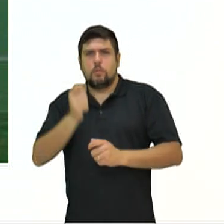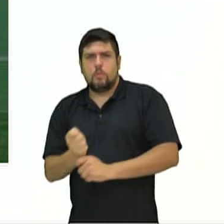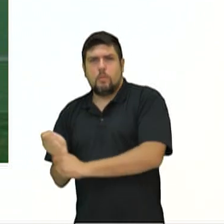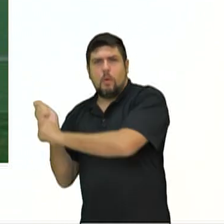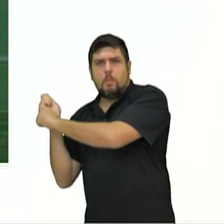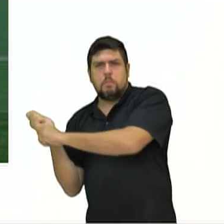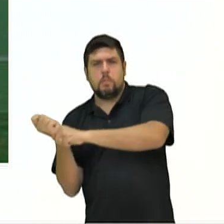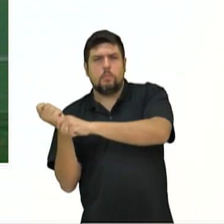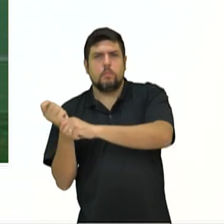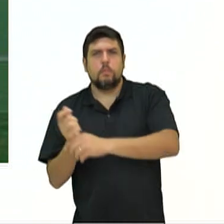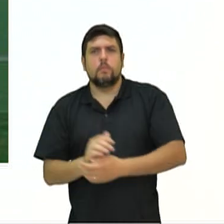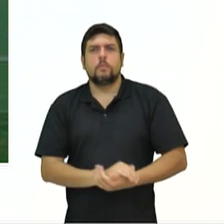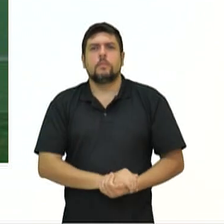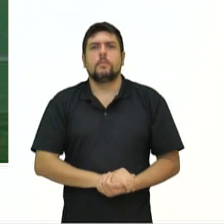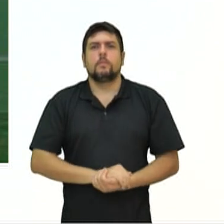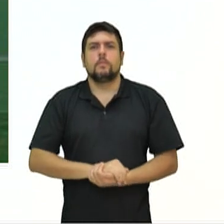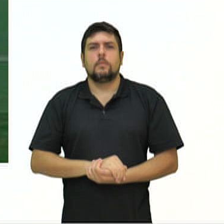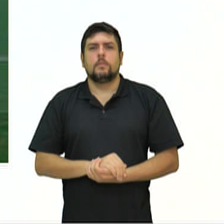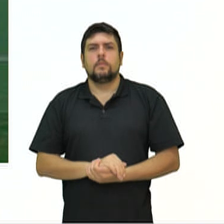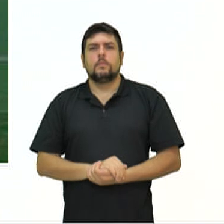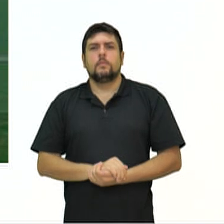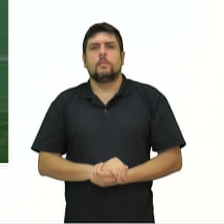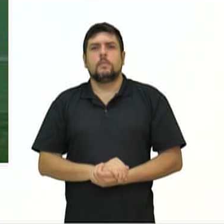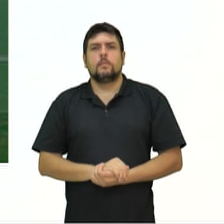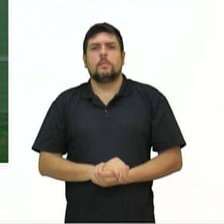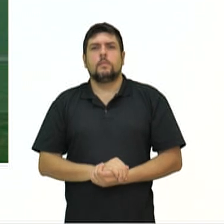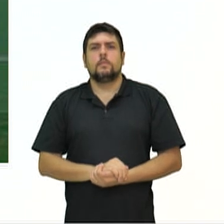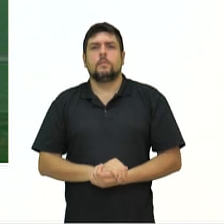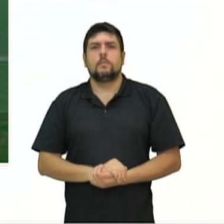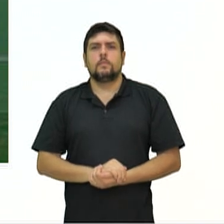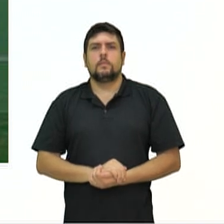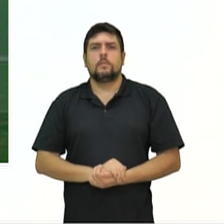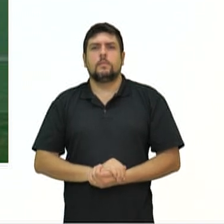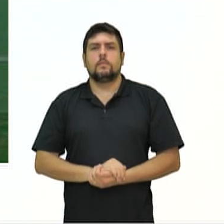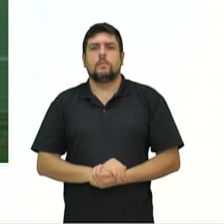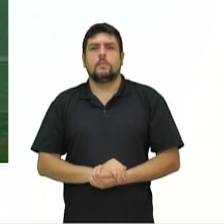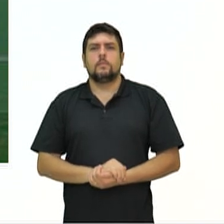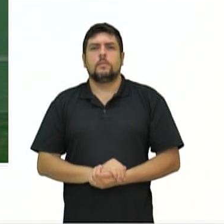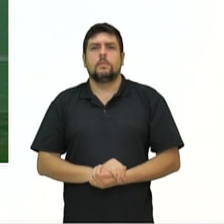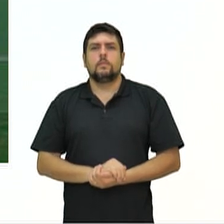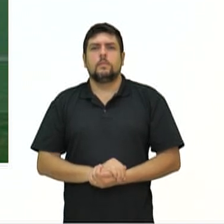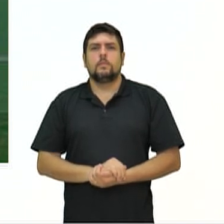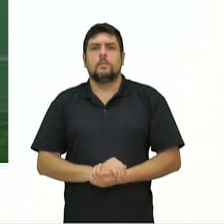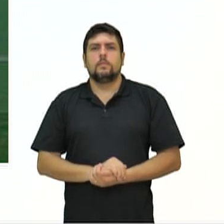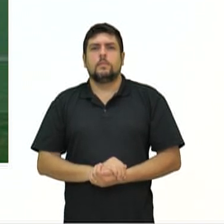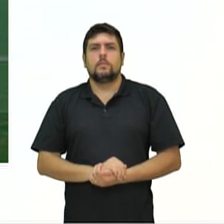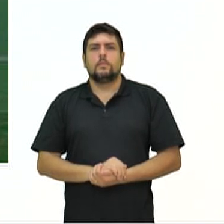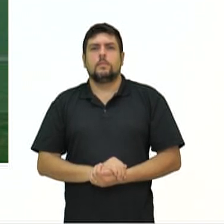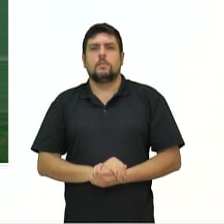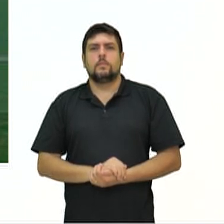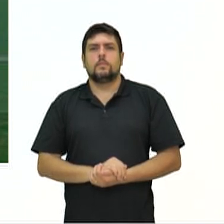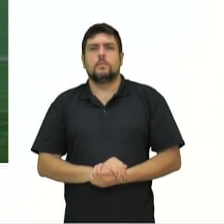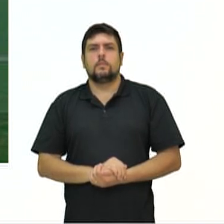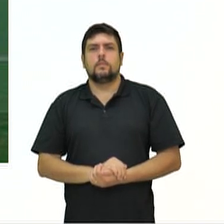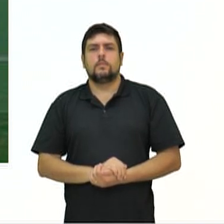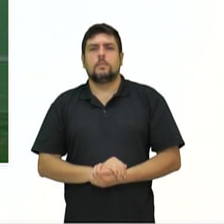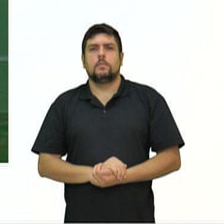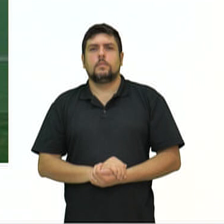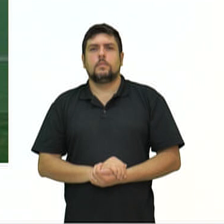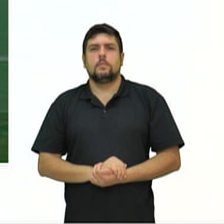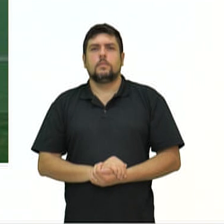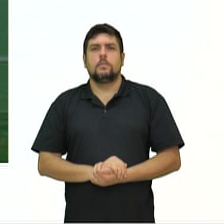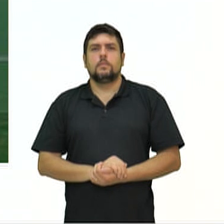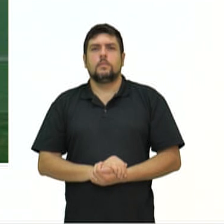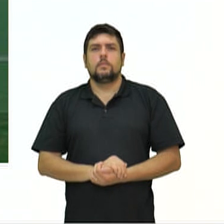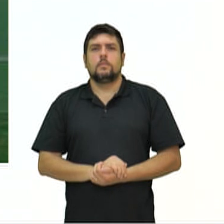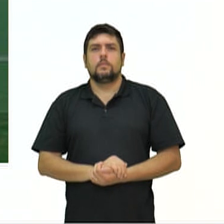ó. There may be people that have more talent than you, but there's no excuse for